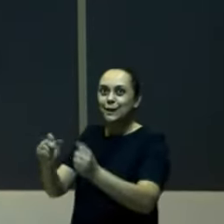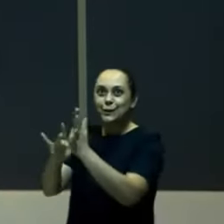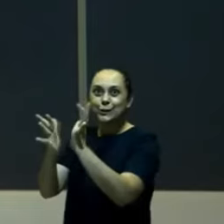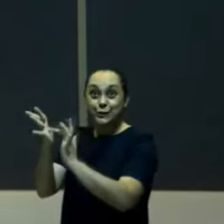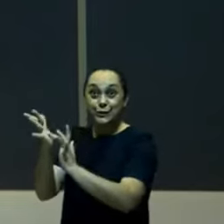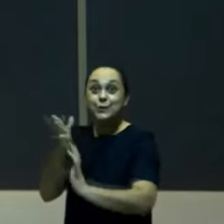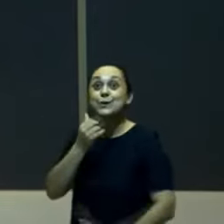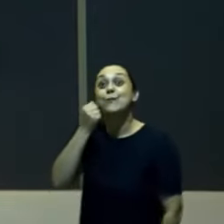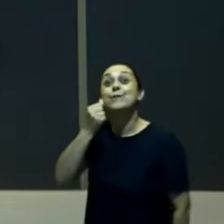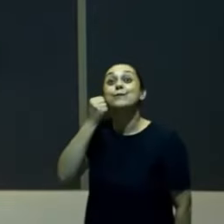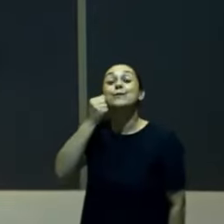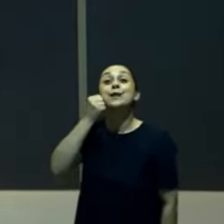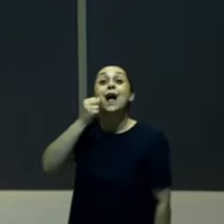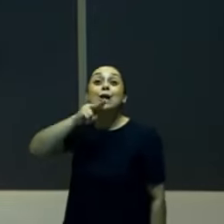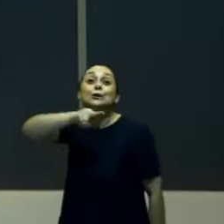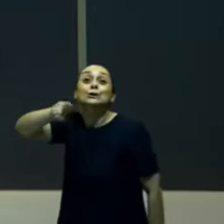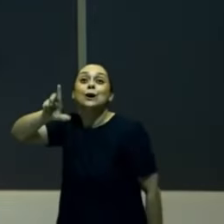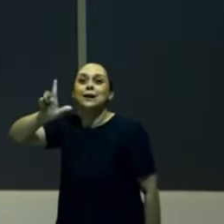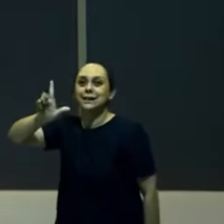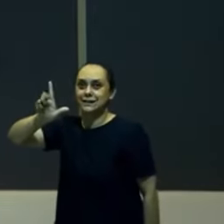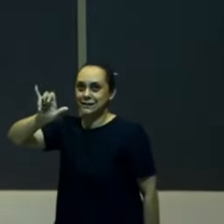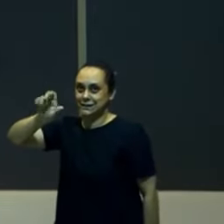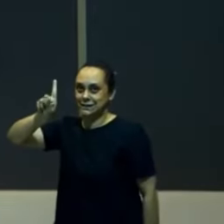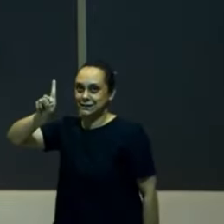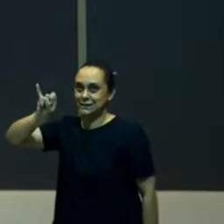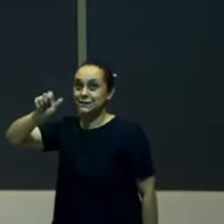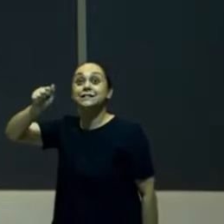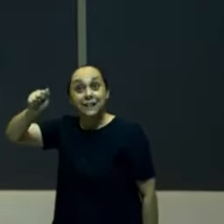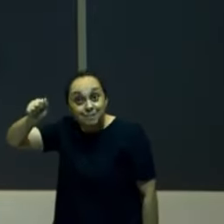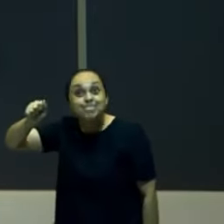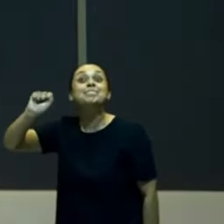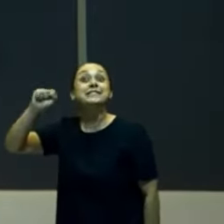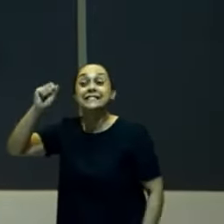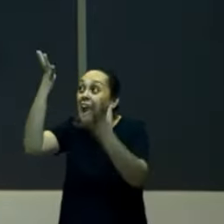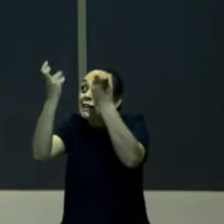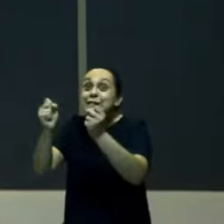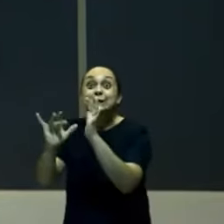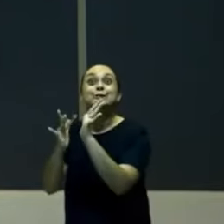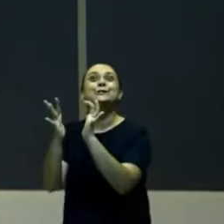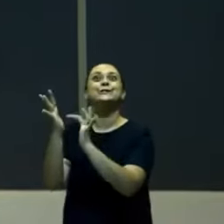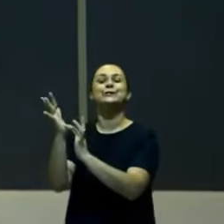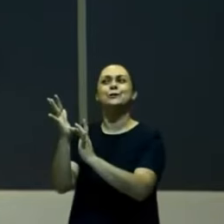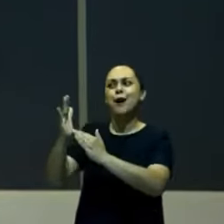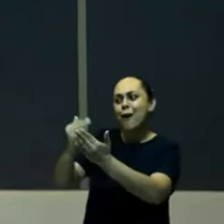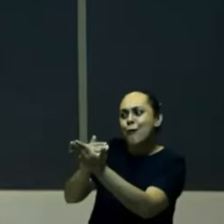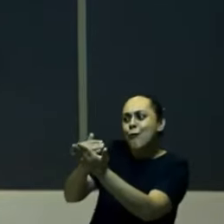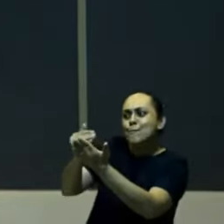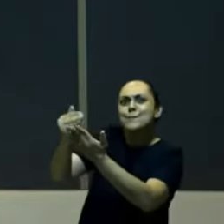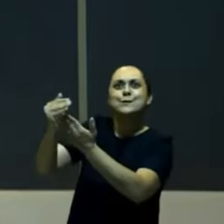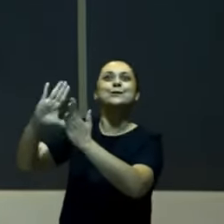entendeu o Evangelho, aceitou a palavra de Deus. Ali nasce a igreja em